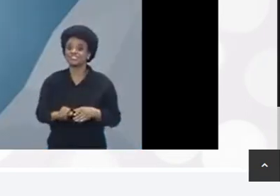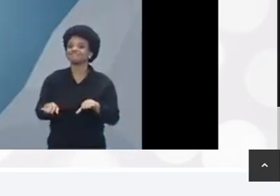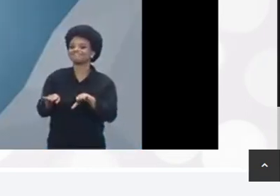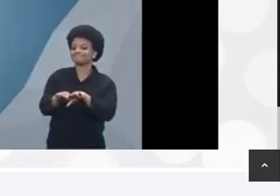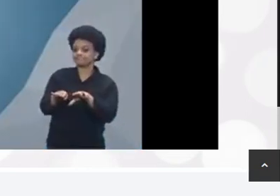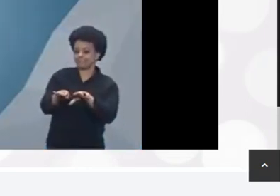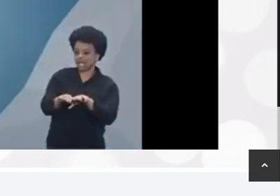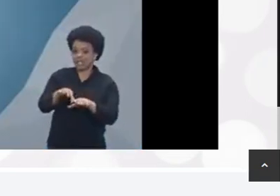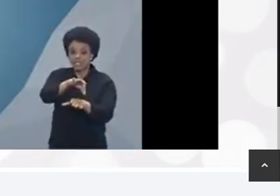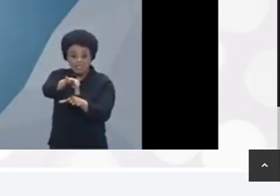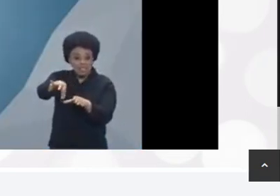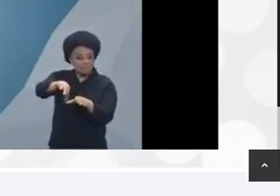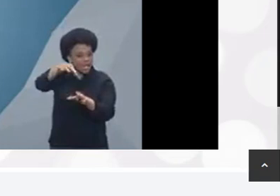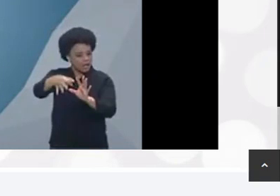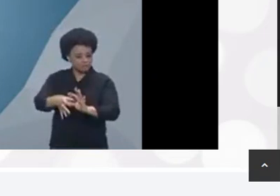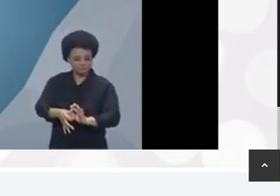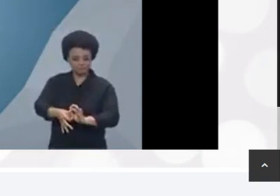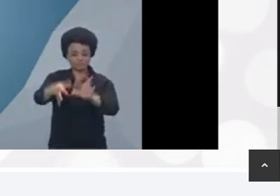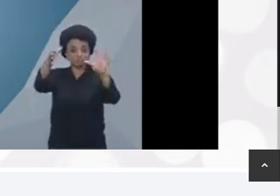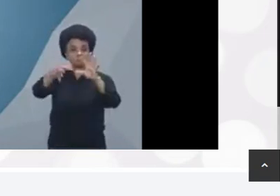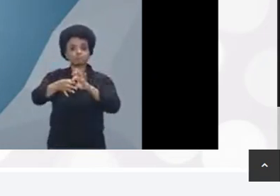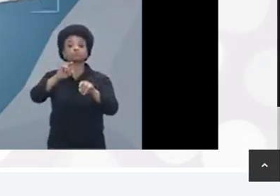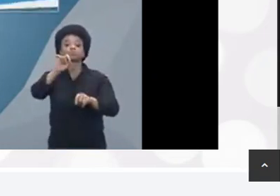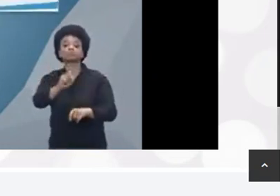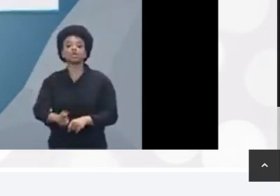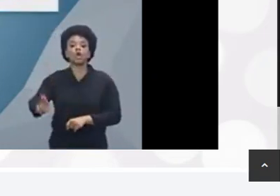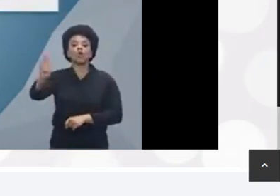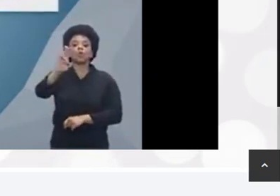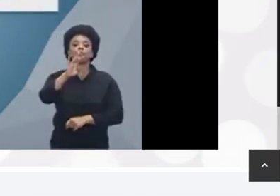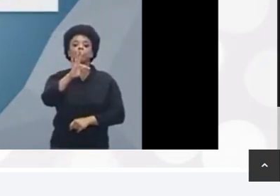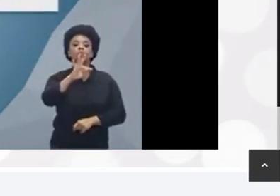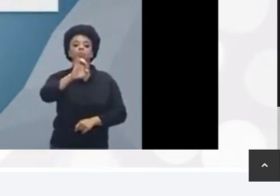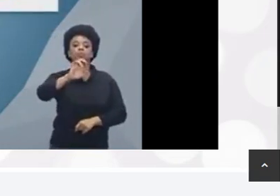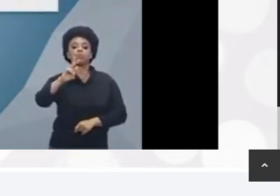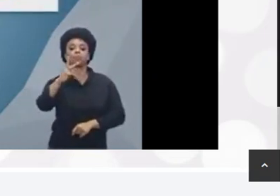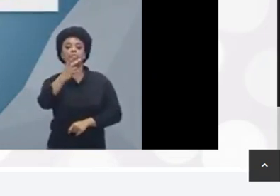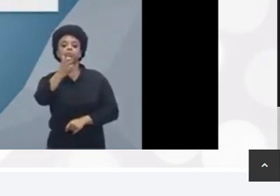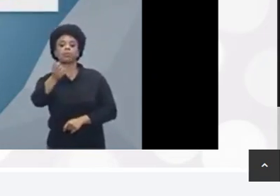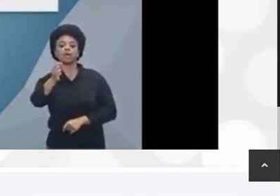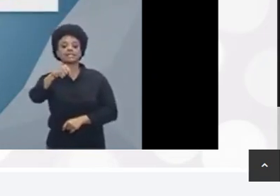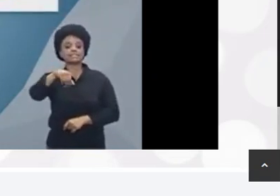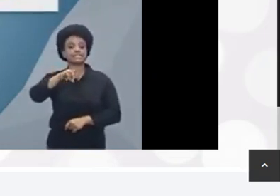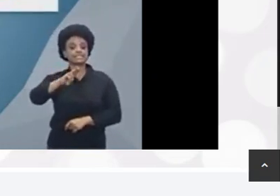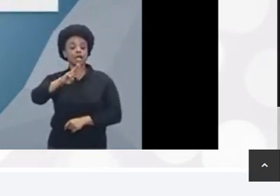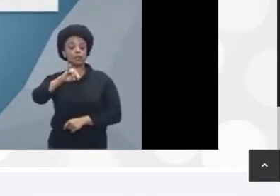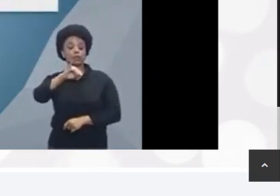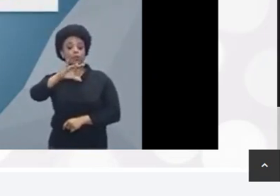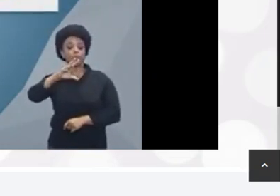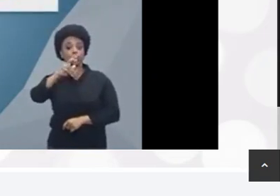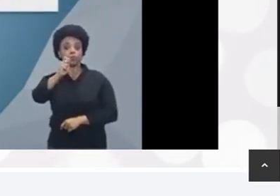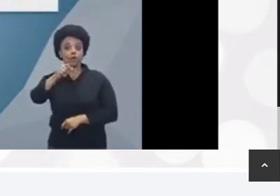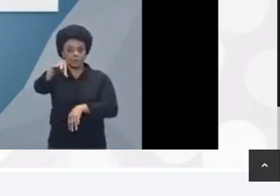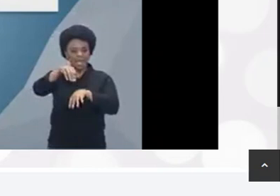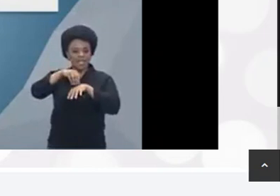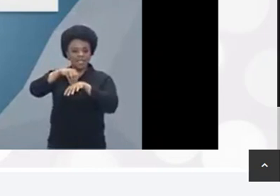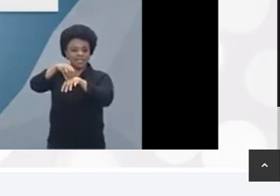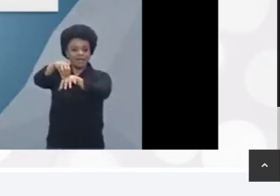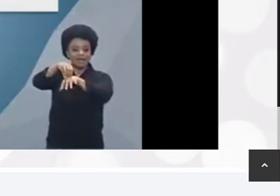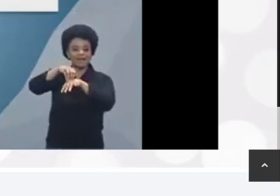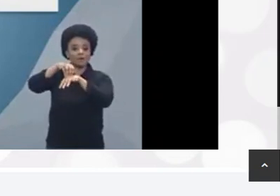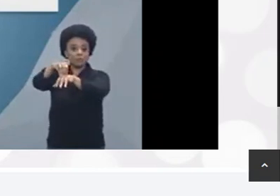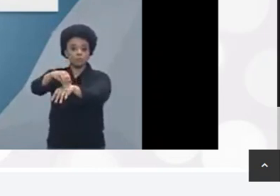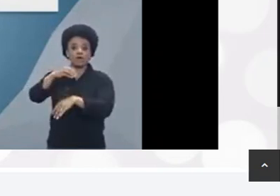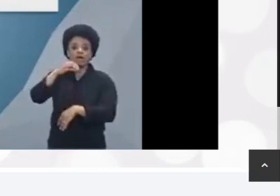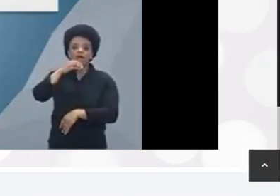Uma opção disponível para isso é o uso de telhas sanduíche, pois elas não conduzem bem o calor, contribuindo para a redução